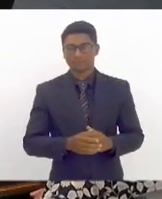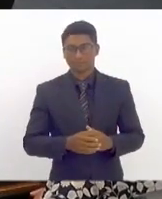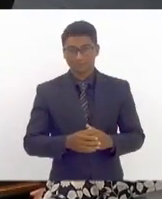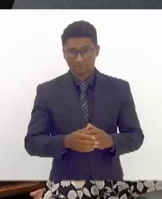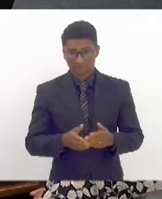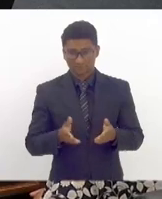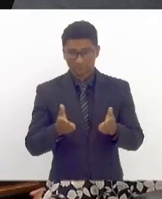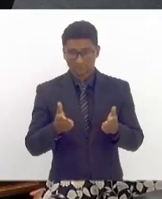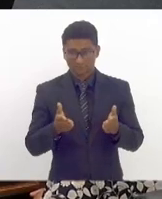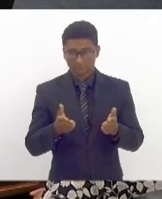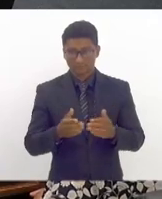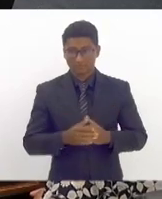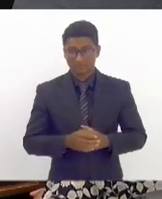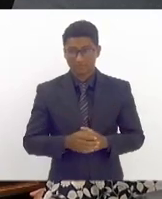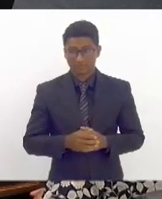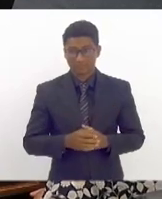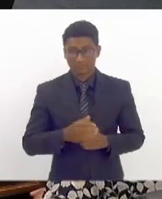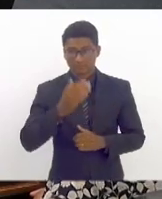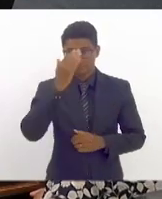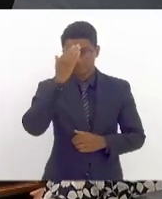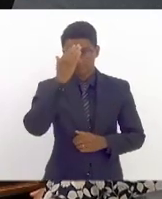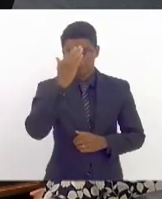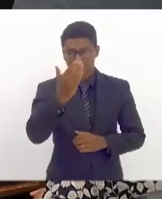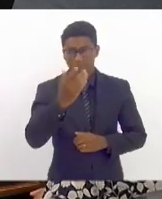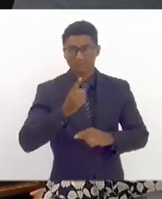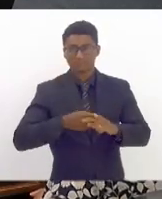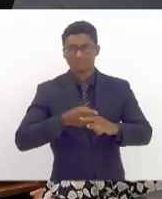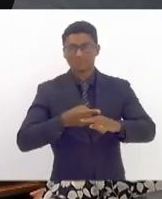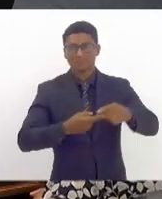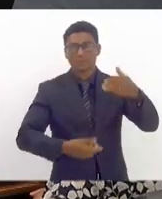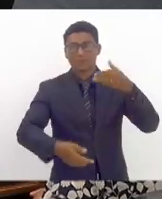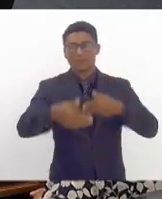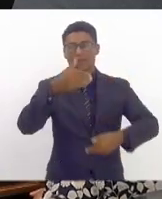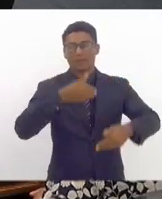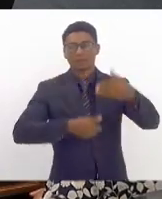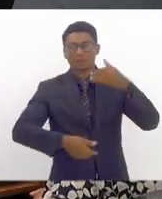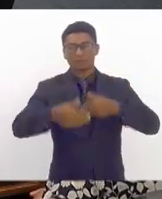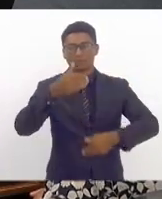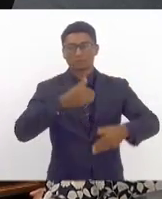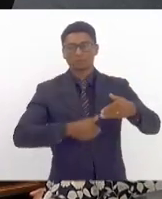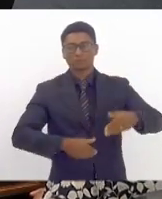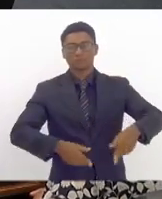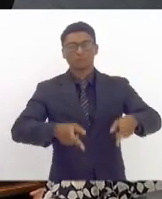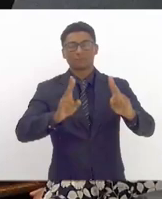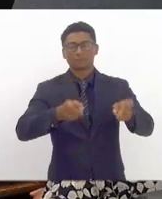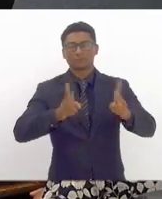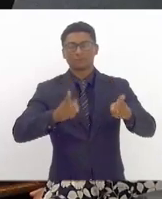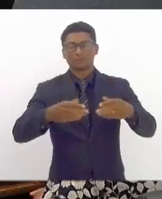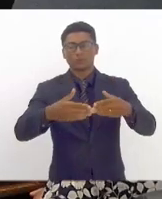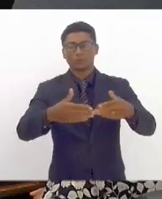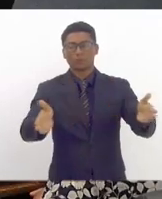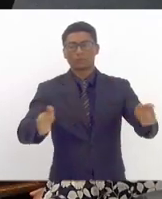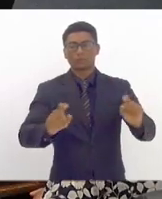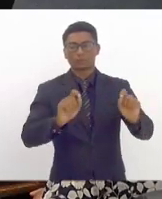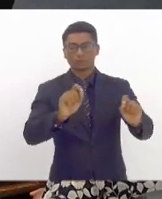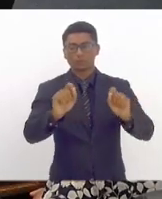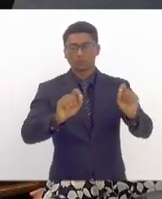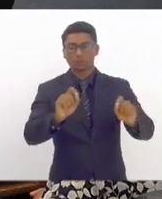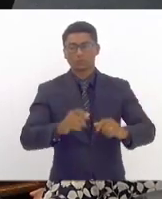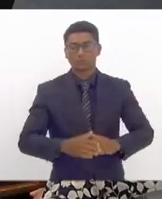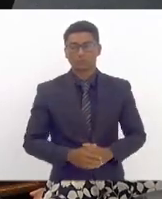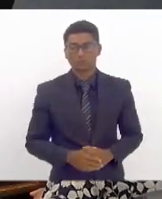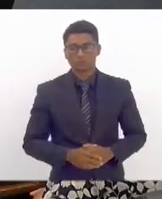você agradecer muito pelo cuidado a gente sempre começa por